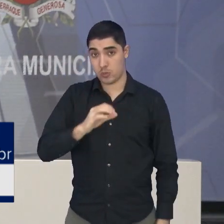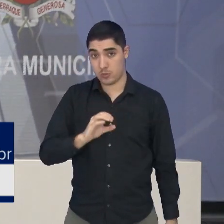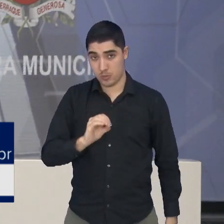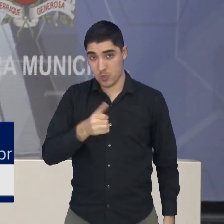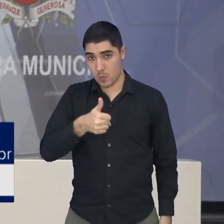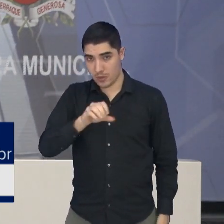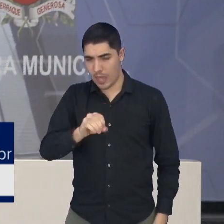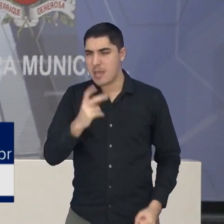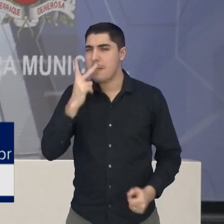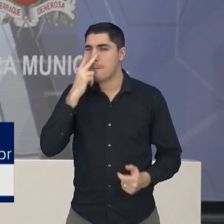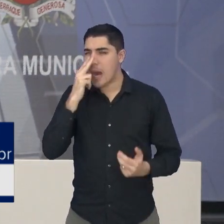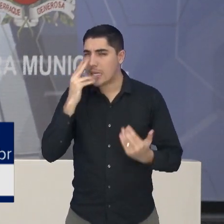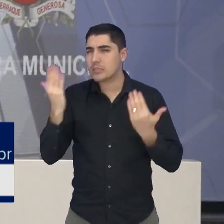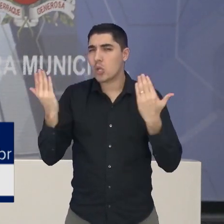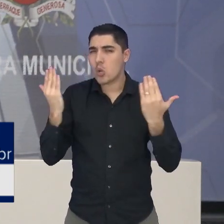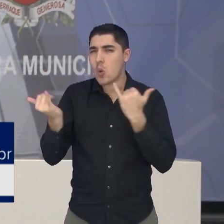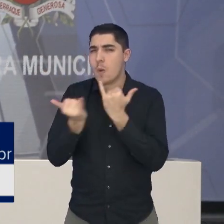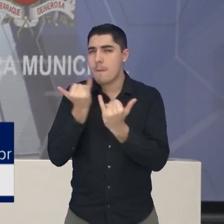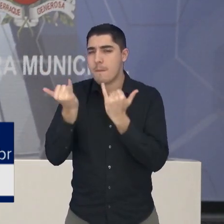semelhante a este.